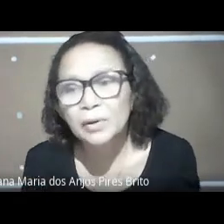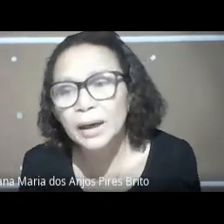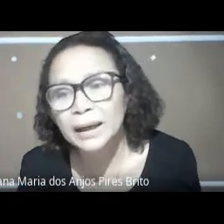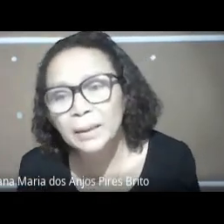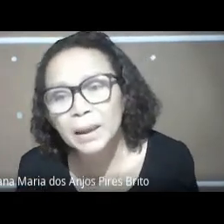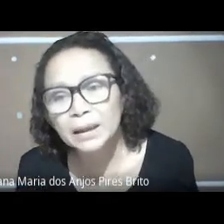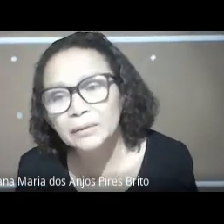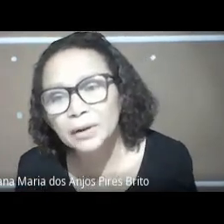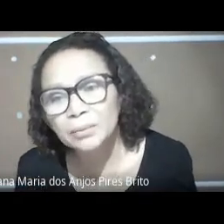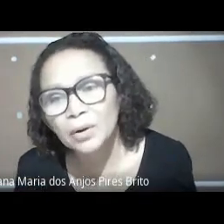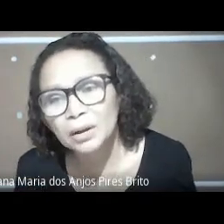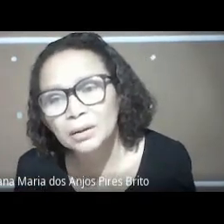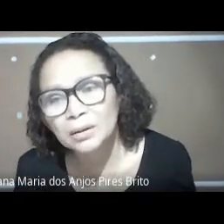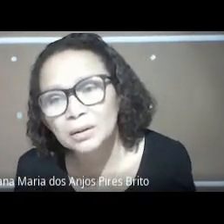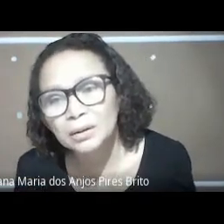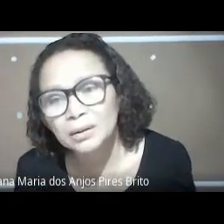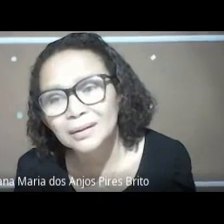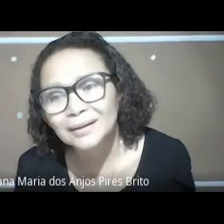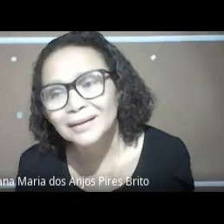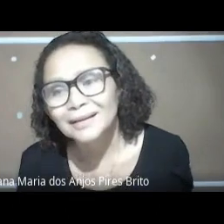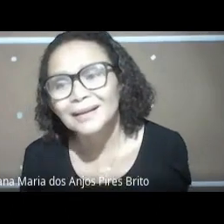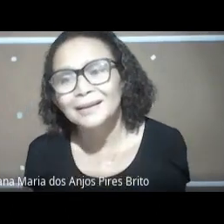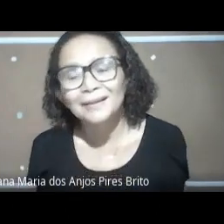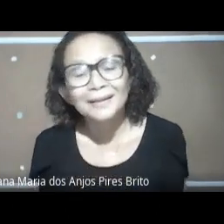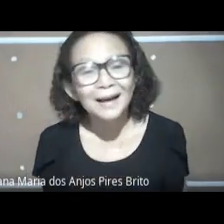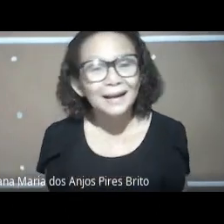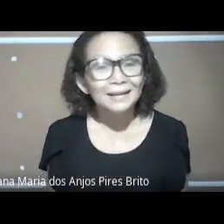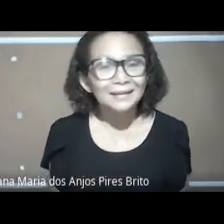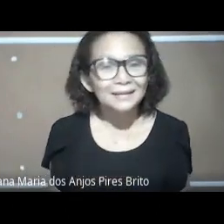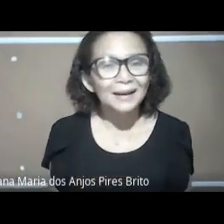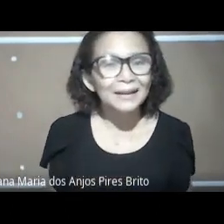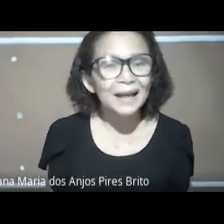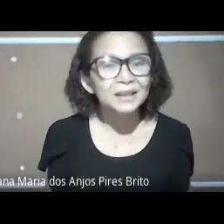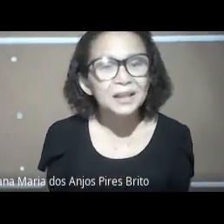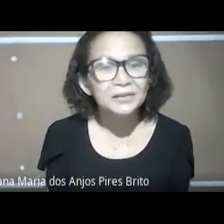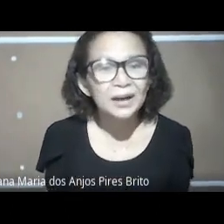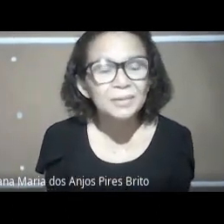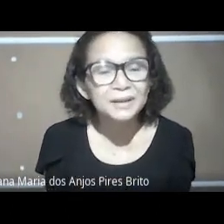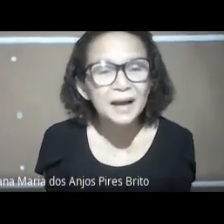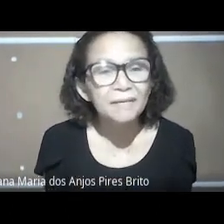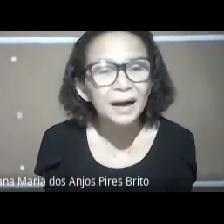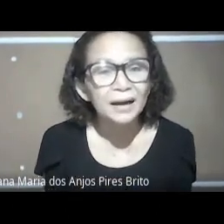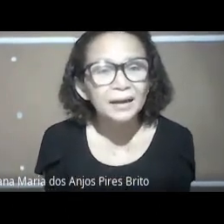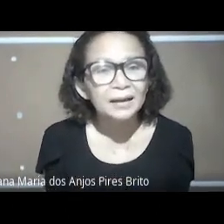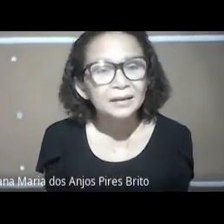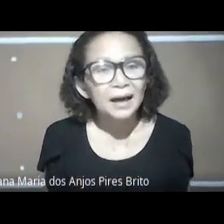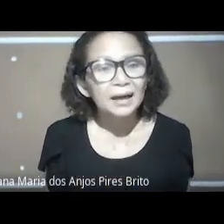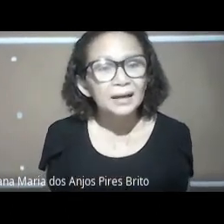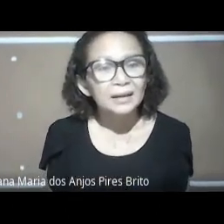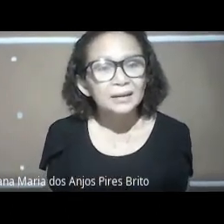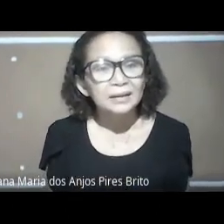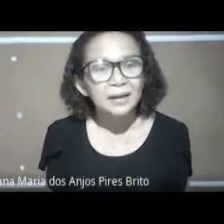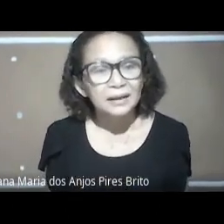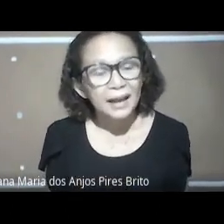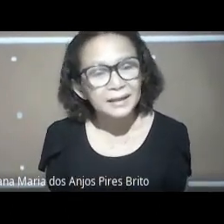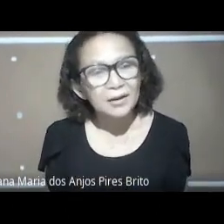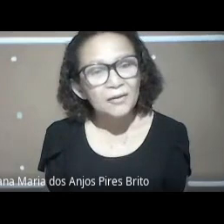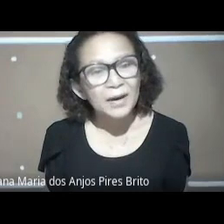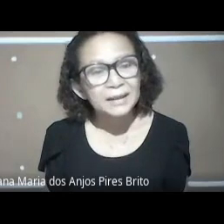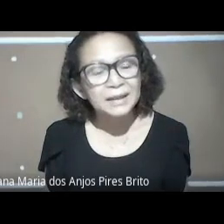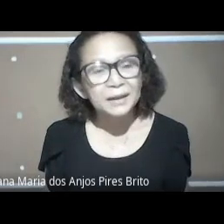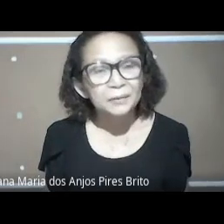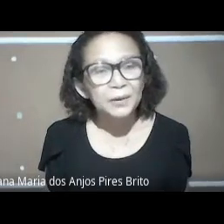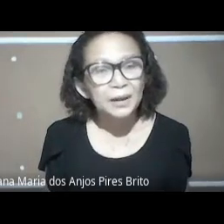Evandro abriu a câmera e foi embora. Entrou na... Então, aqui a gente vai observar, tá?